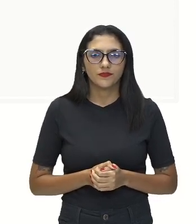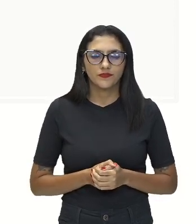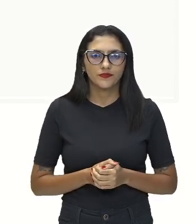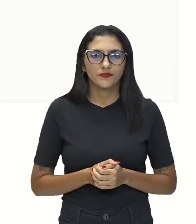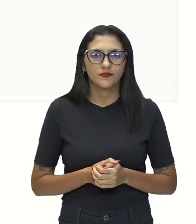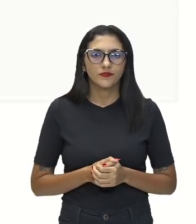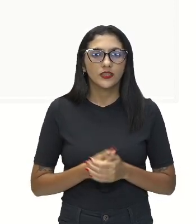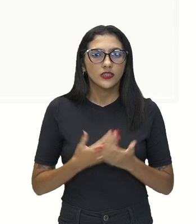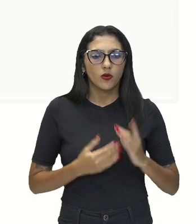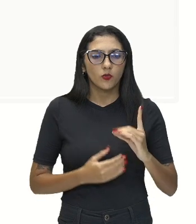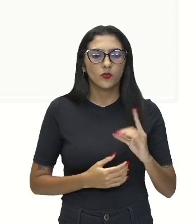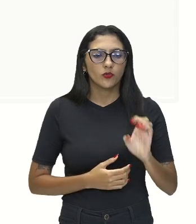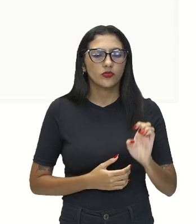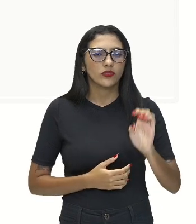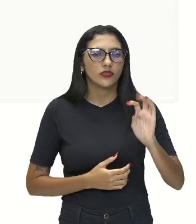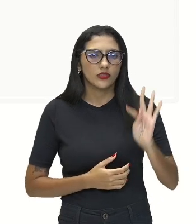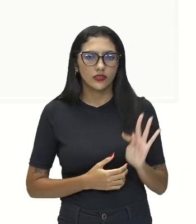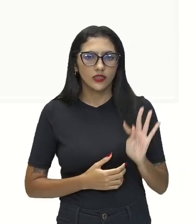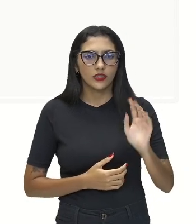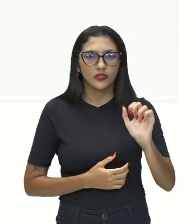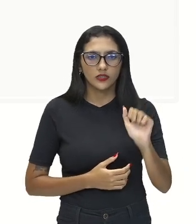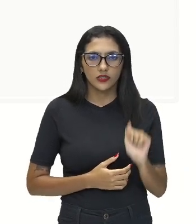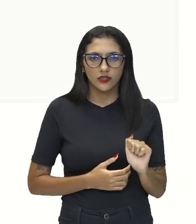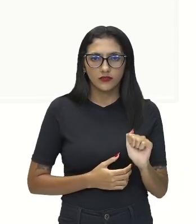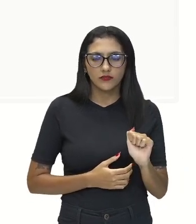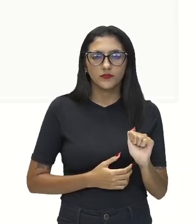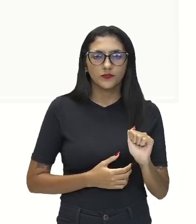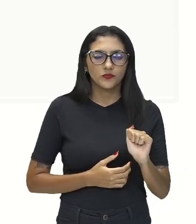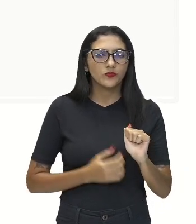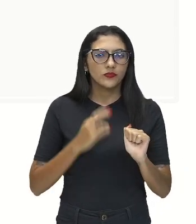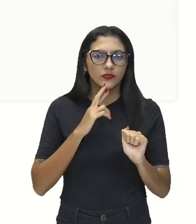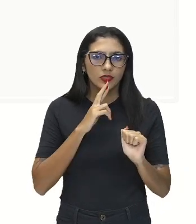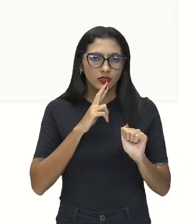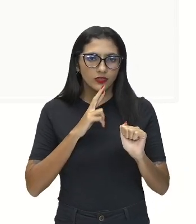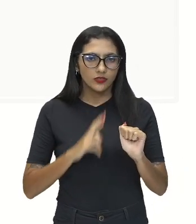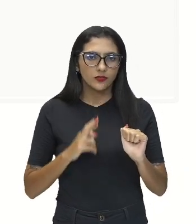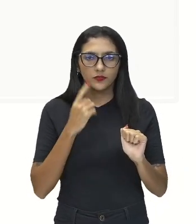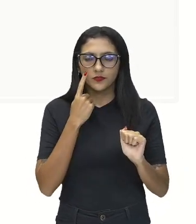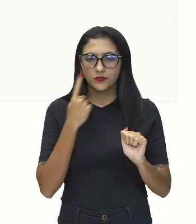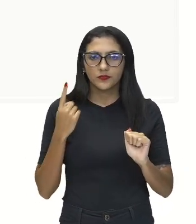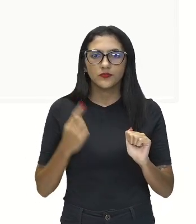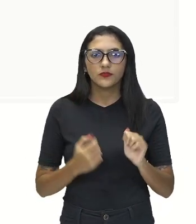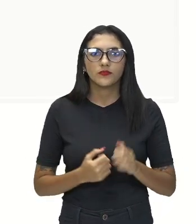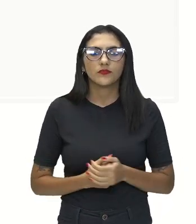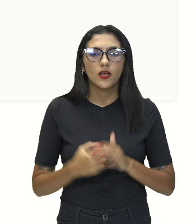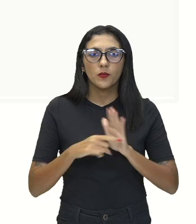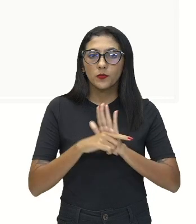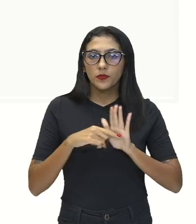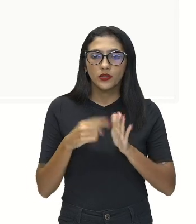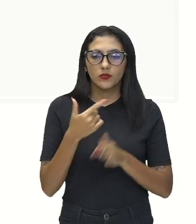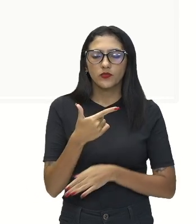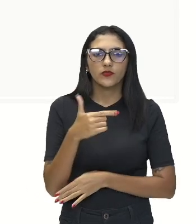Então, determinante de A é igual a menos